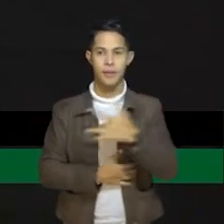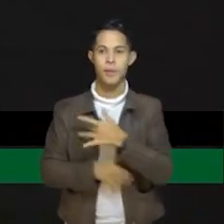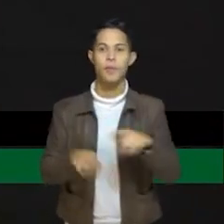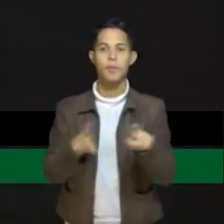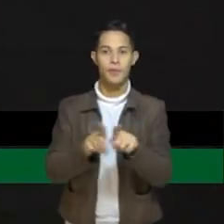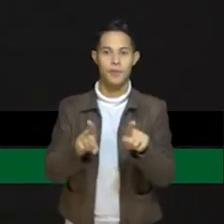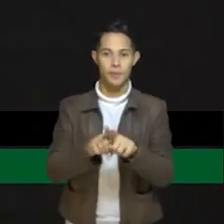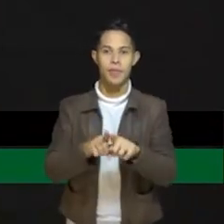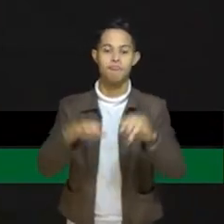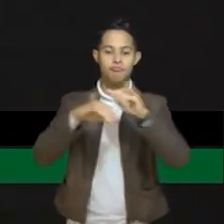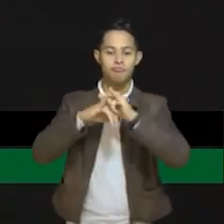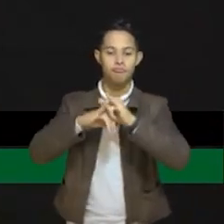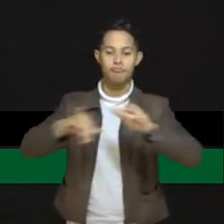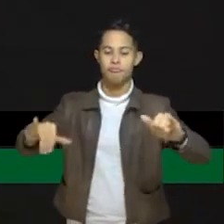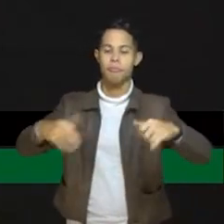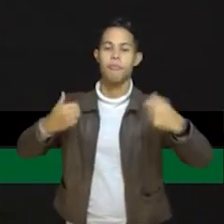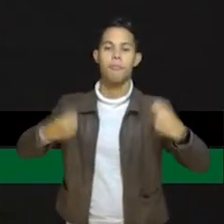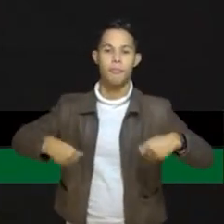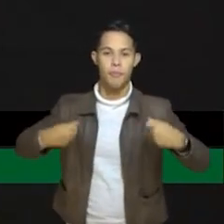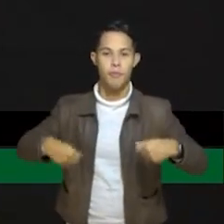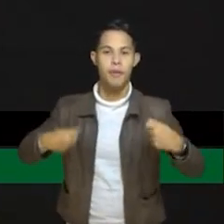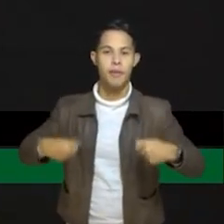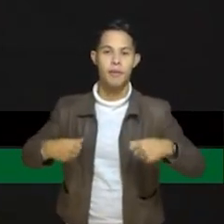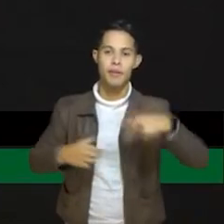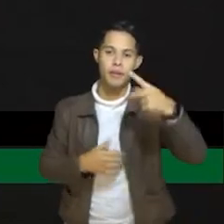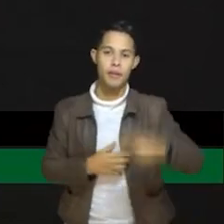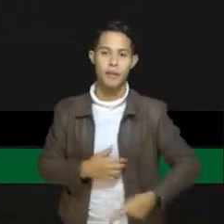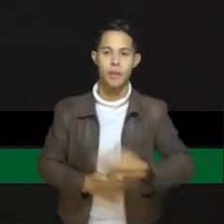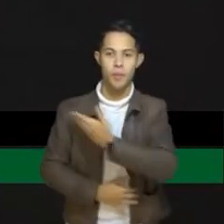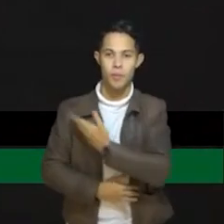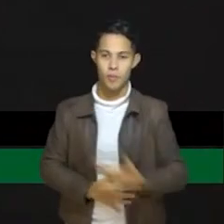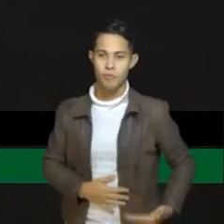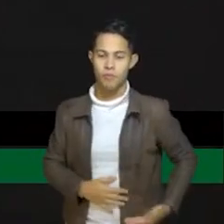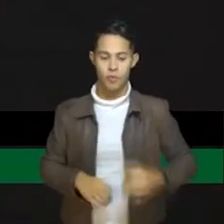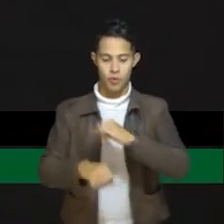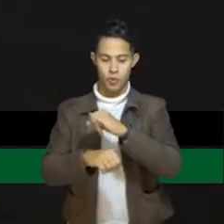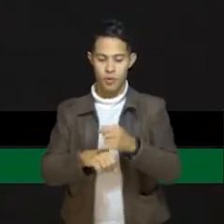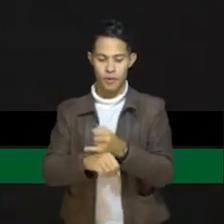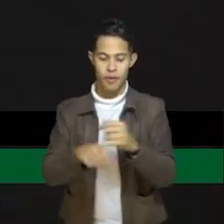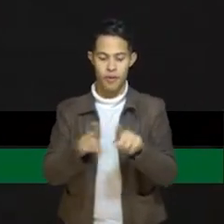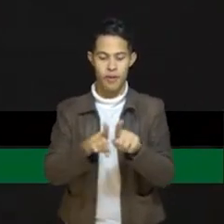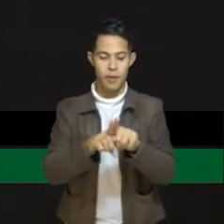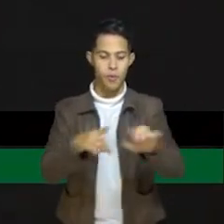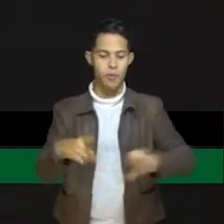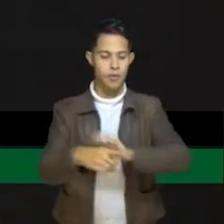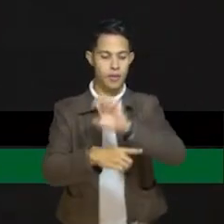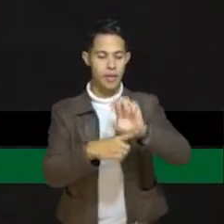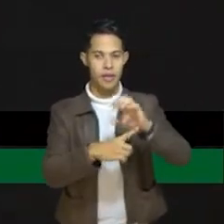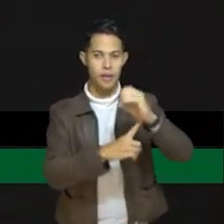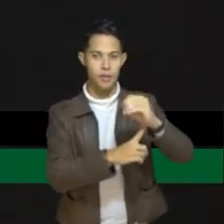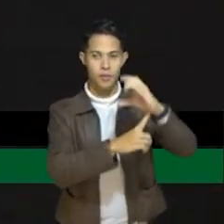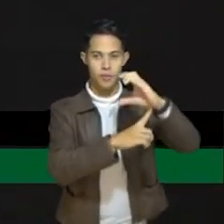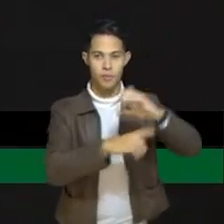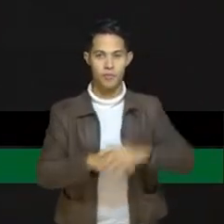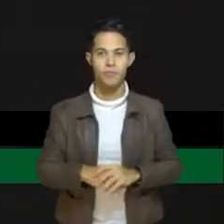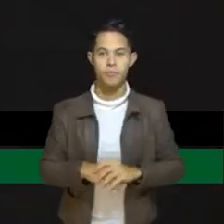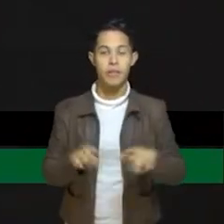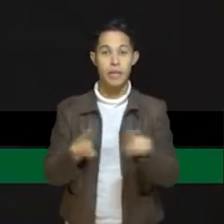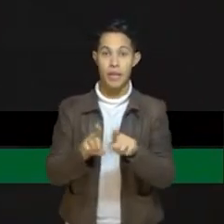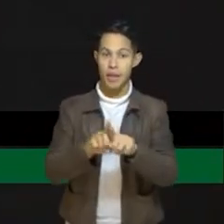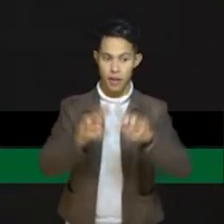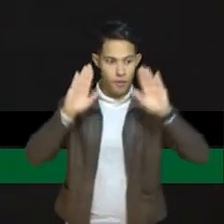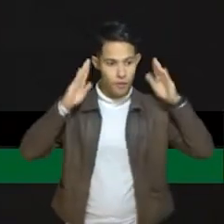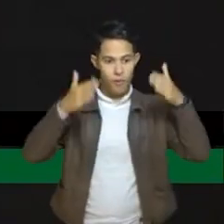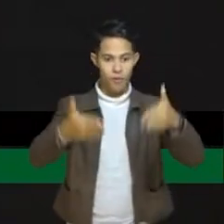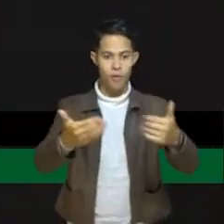utilidade pública pelo nosso município de Joinville e estado. Tem por finalidade preponderante a assistência